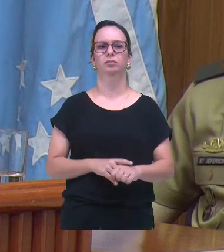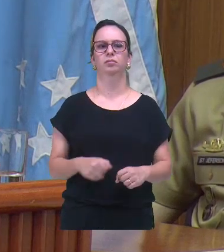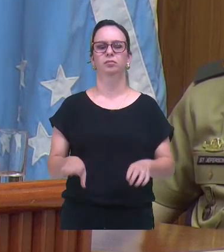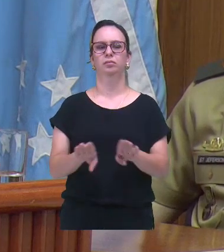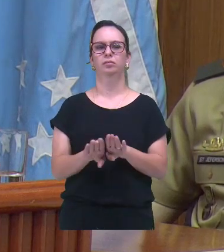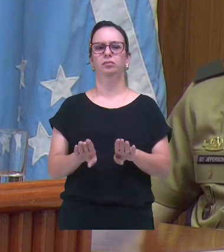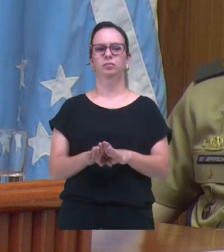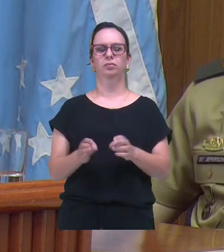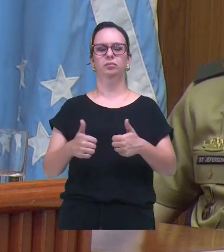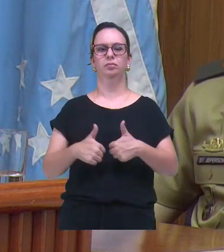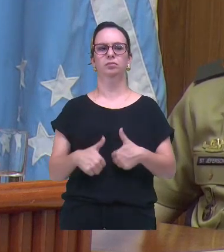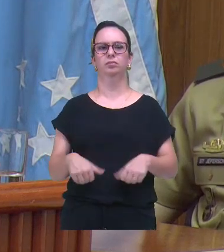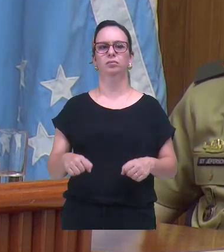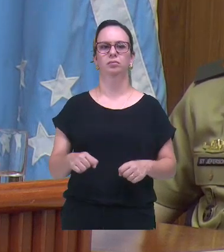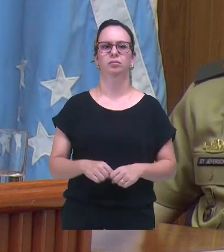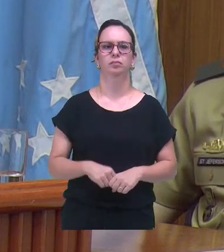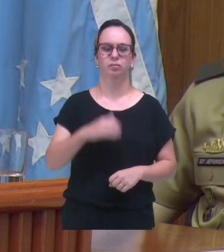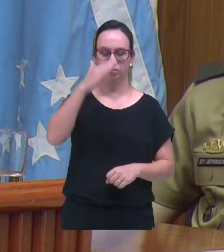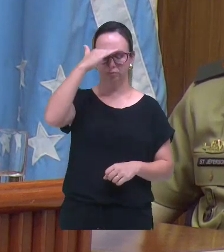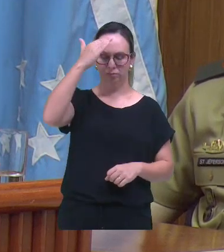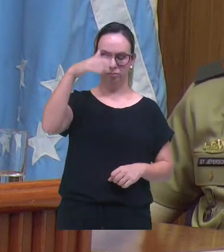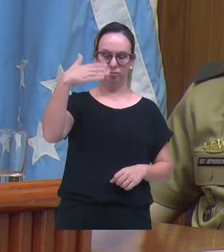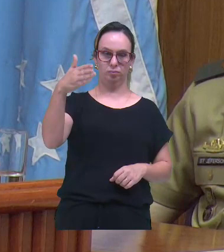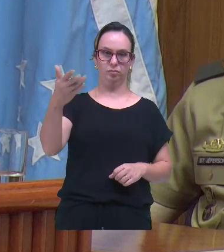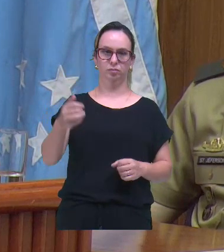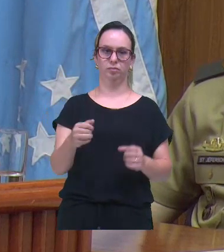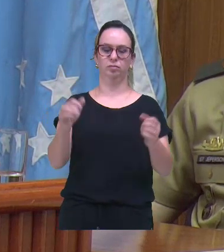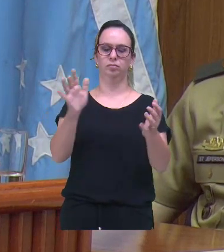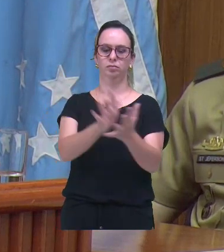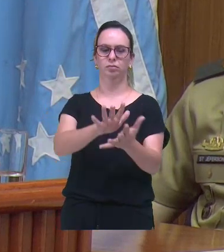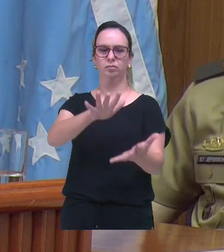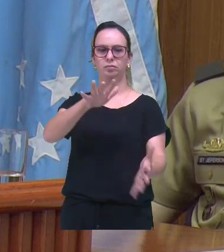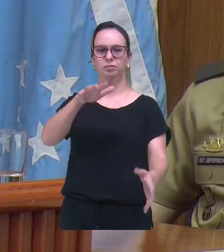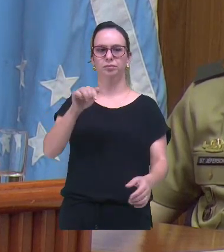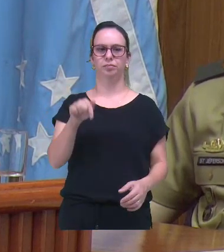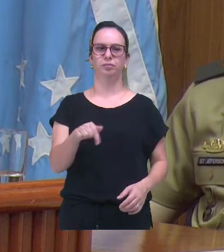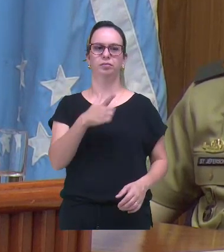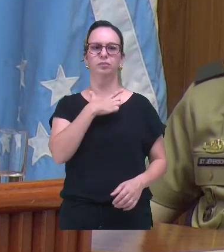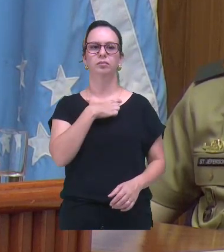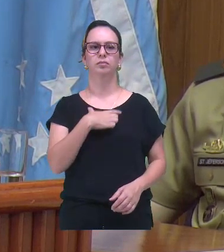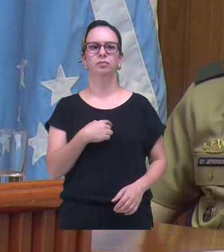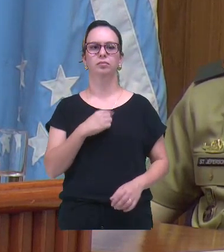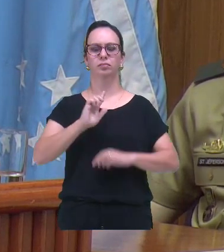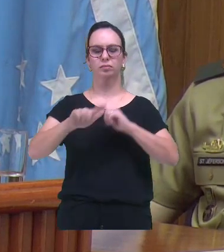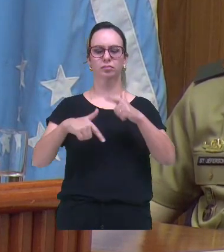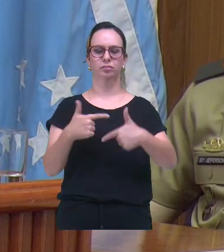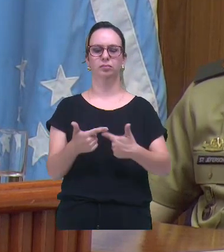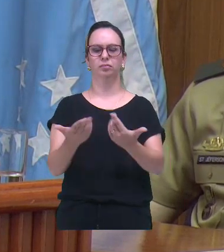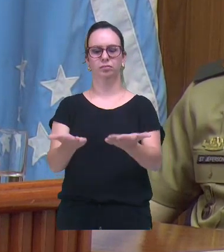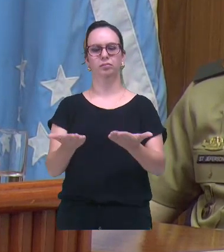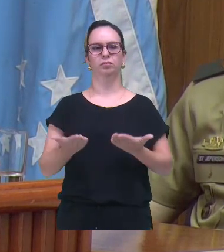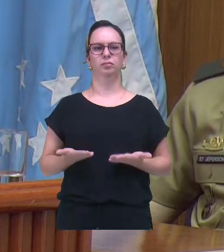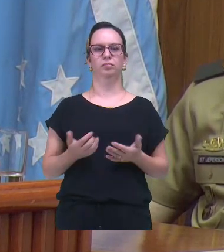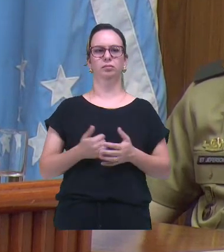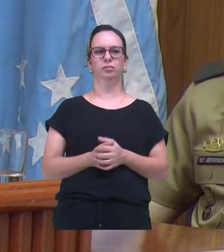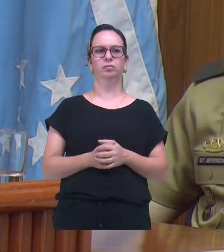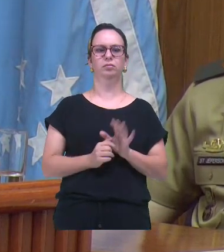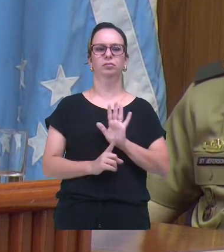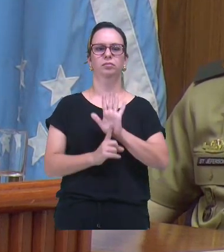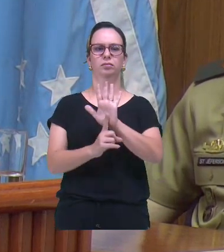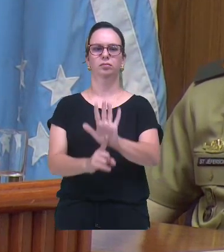sejam homenageados. Que o brilho desta medalha, que logo mais vocês receberão, os